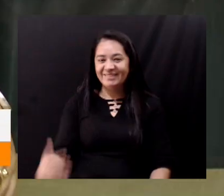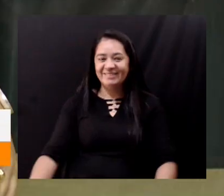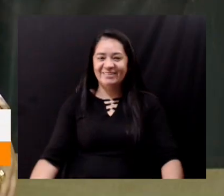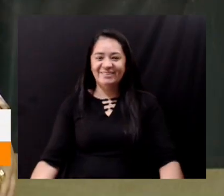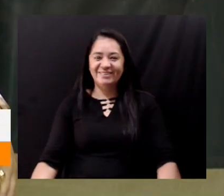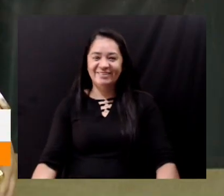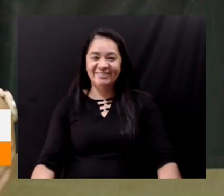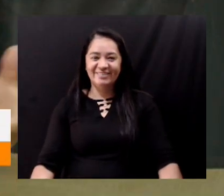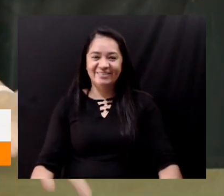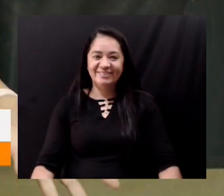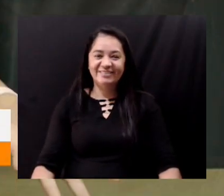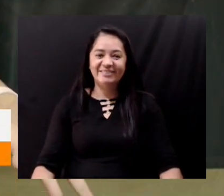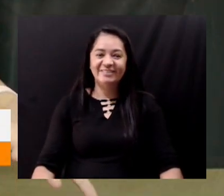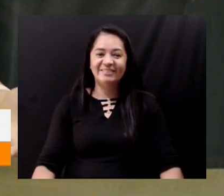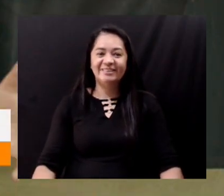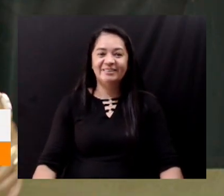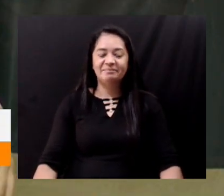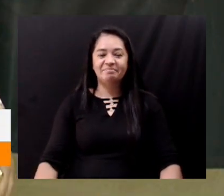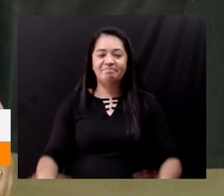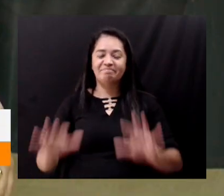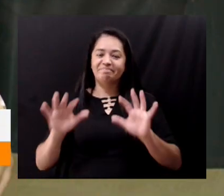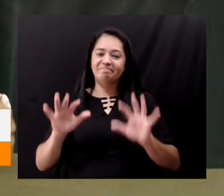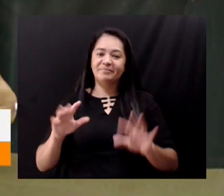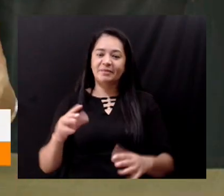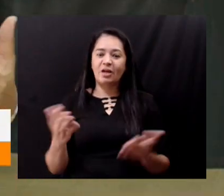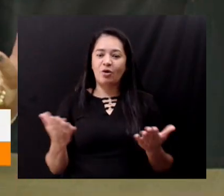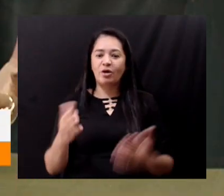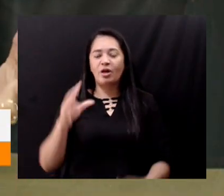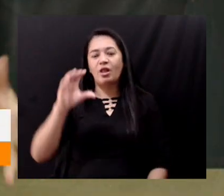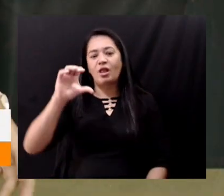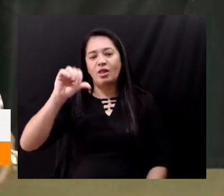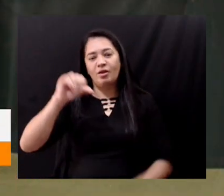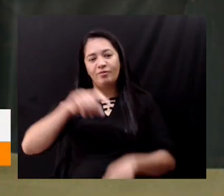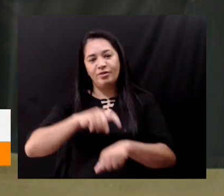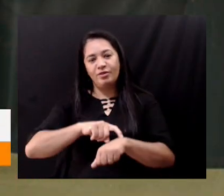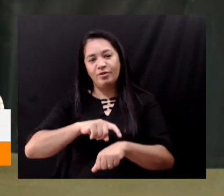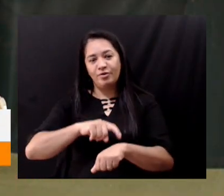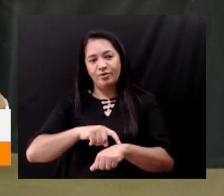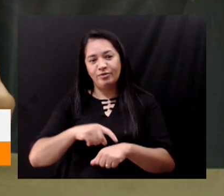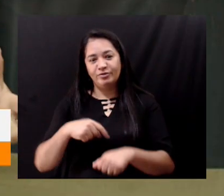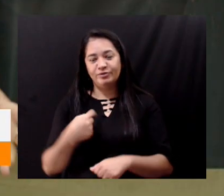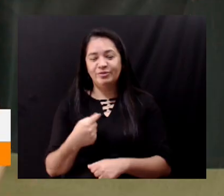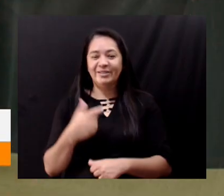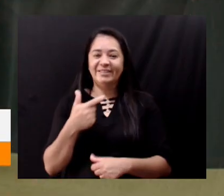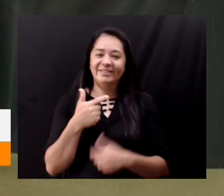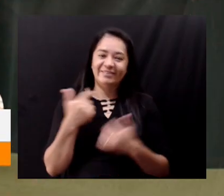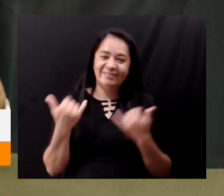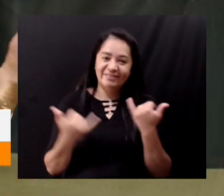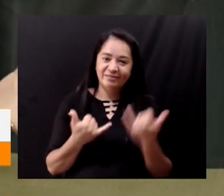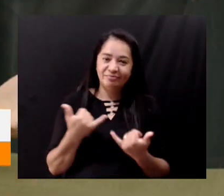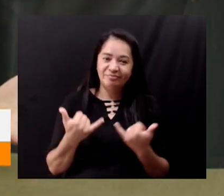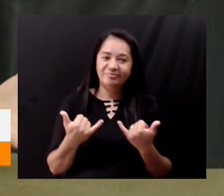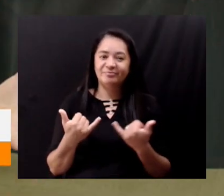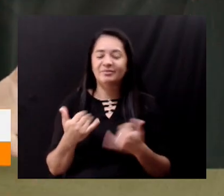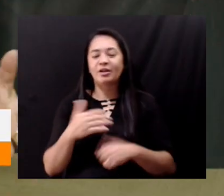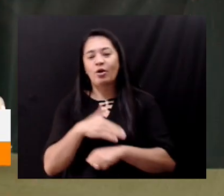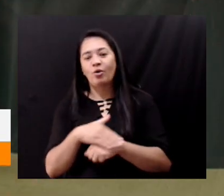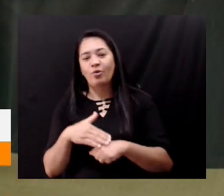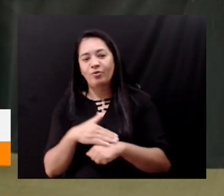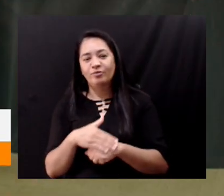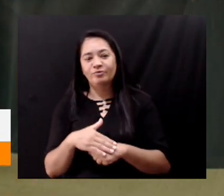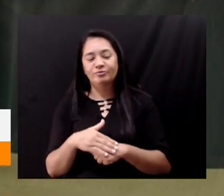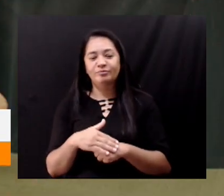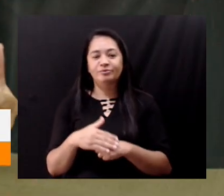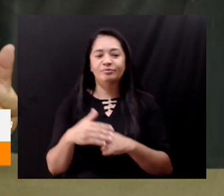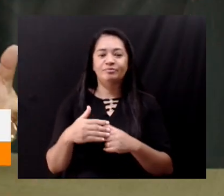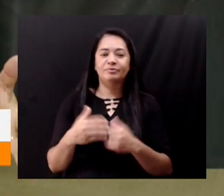Gente, é assim, ó, 9h02, nós estamos aqui dando risada, né, conversando, trazendo uma informação para